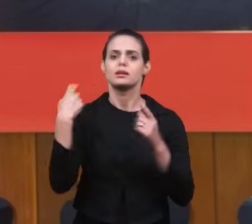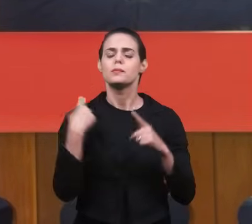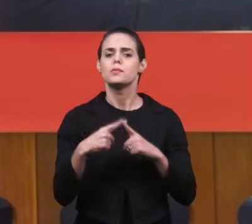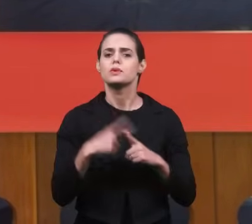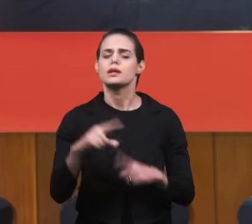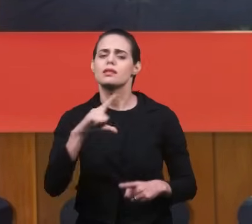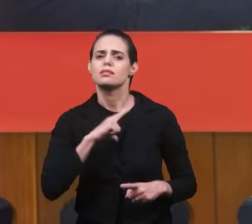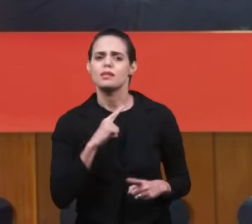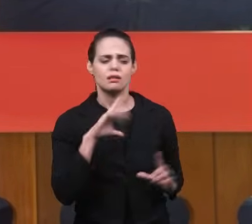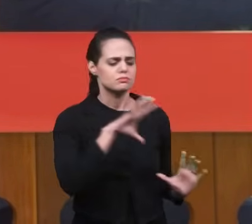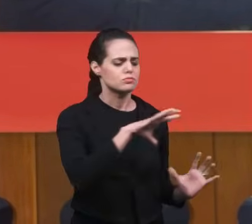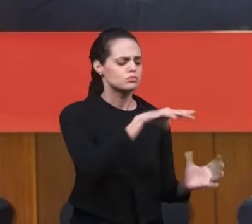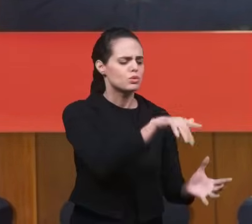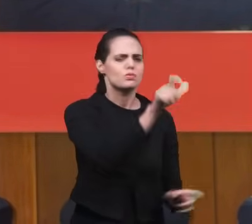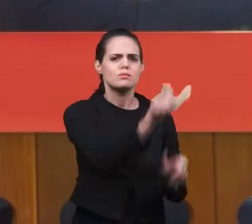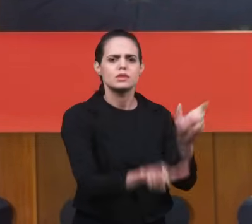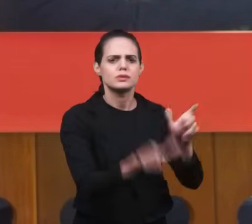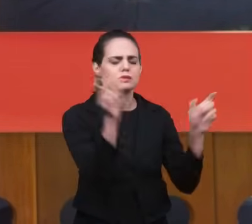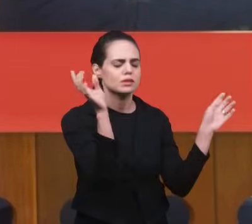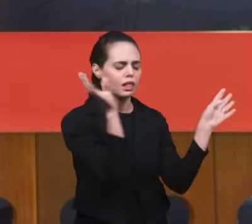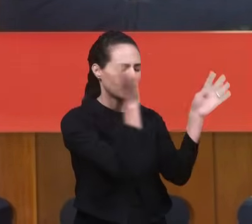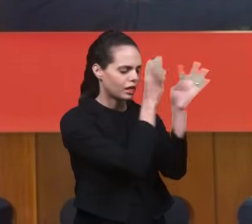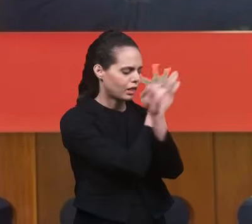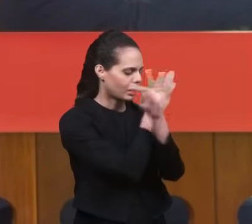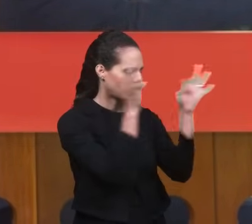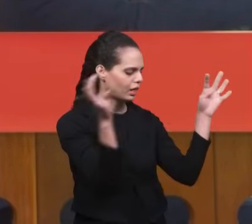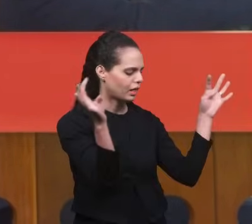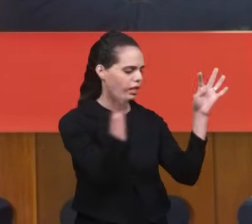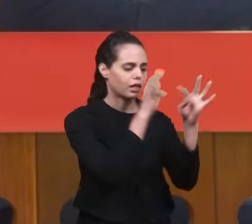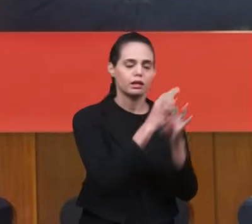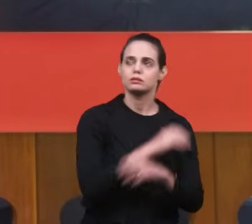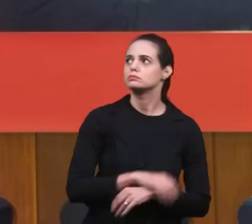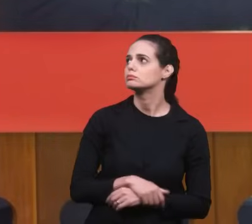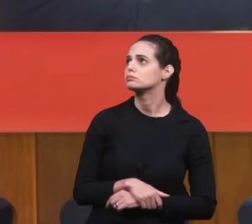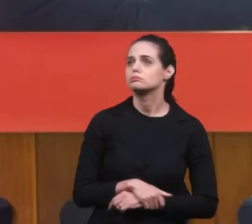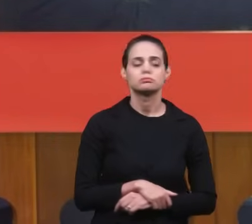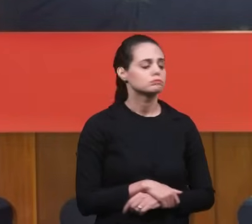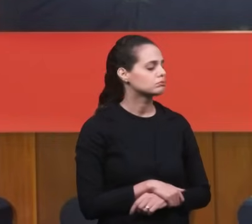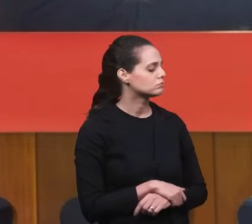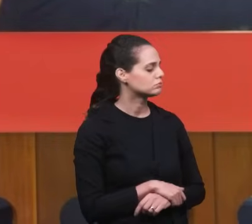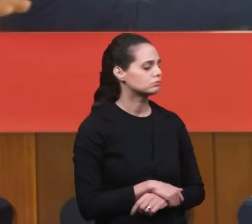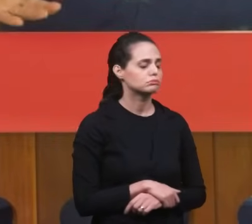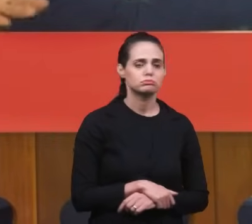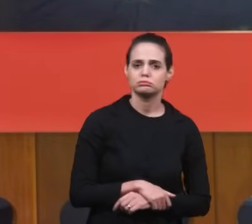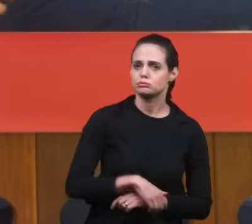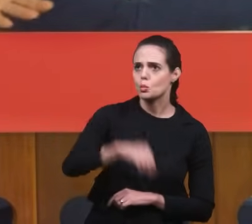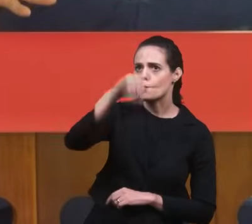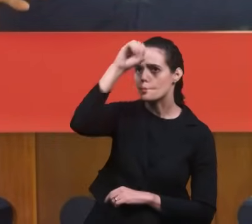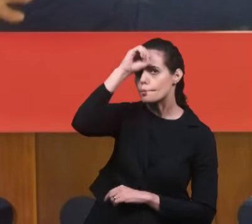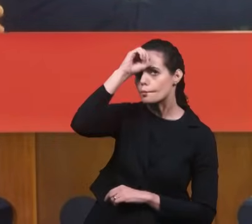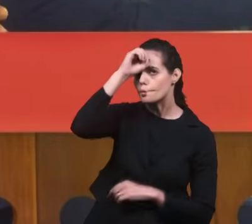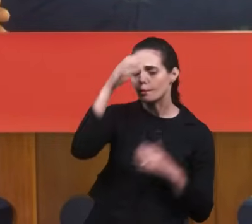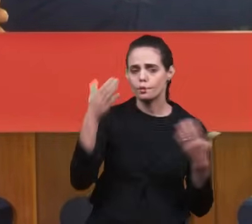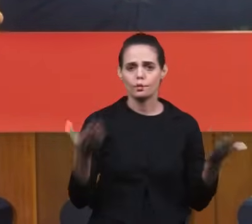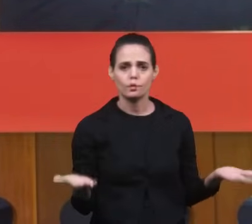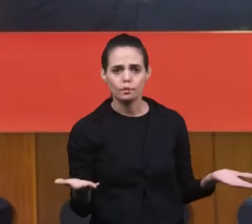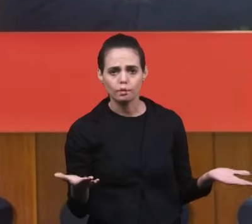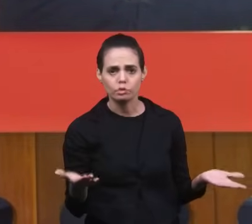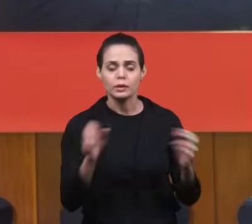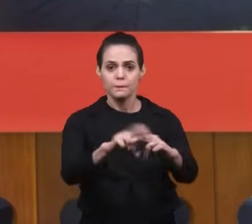isso dentro do possível, somos pequenos, mas estamos fazendo aquilo que temos que fazer.